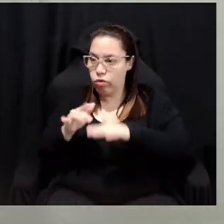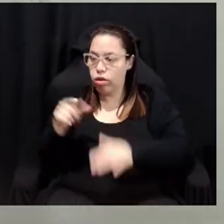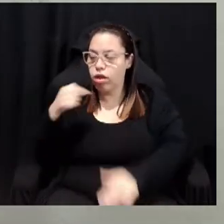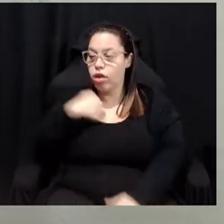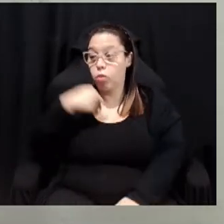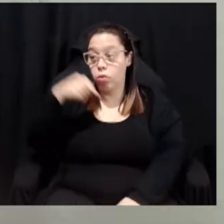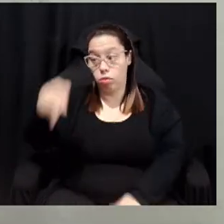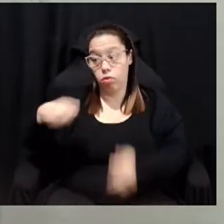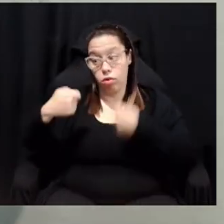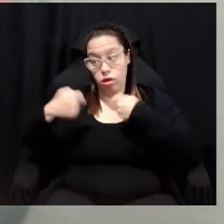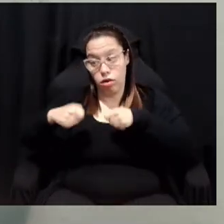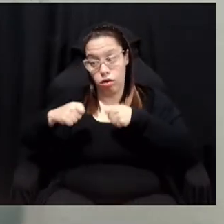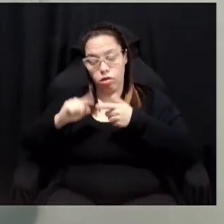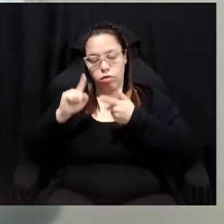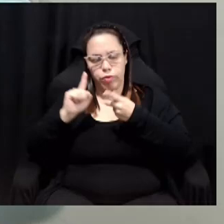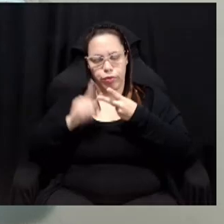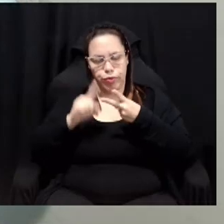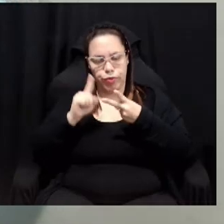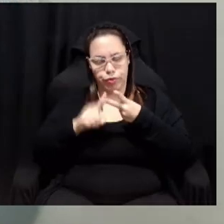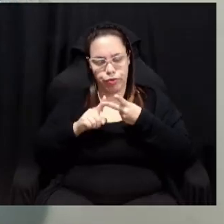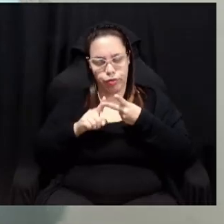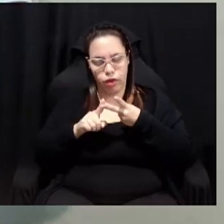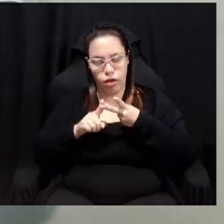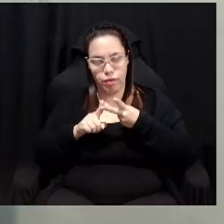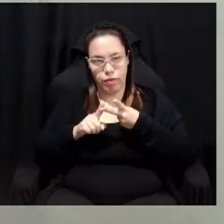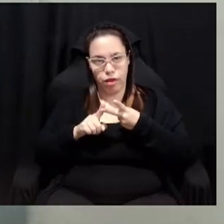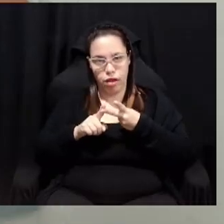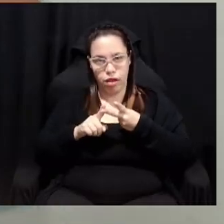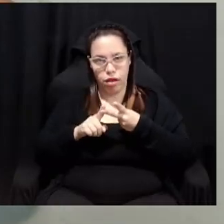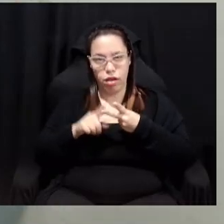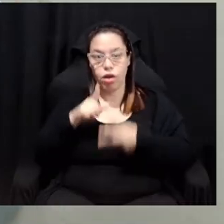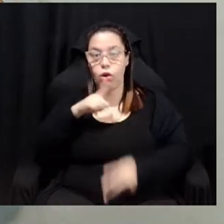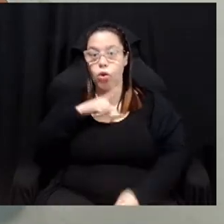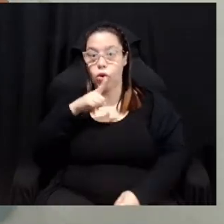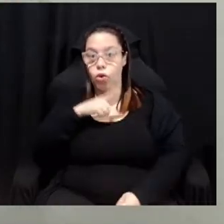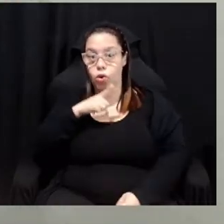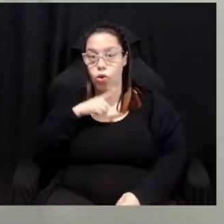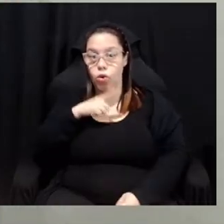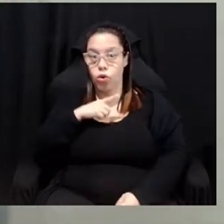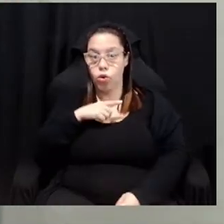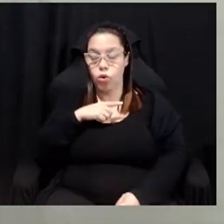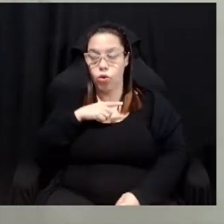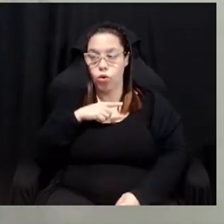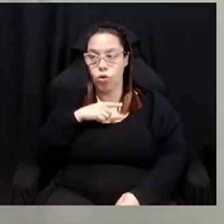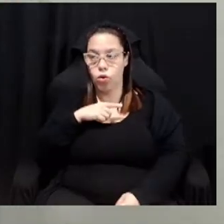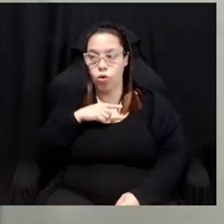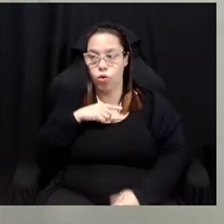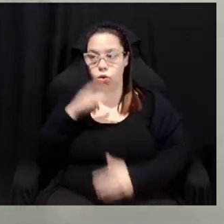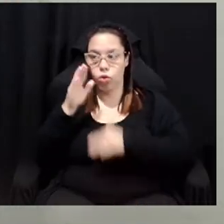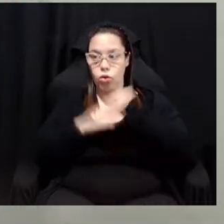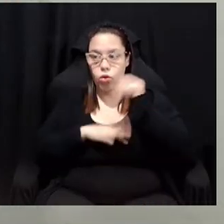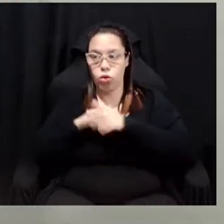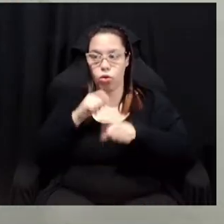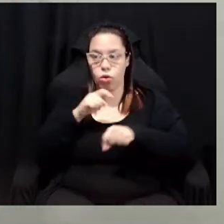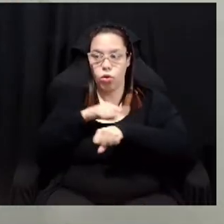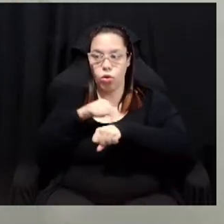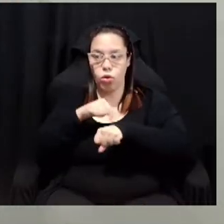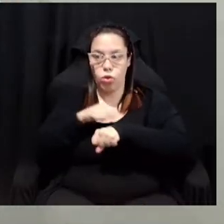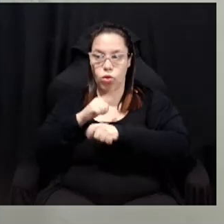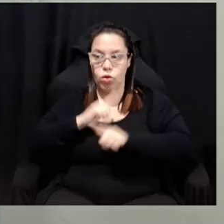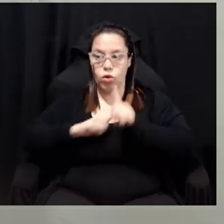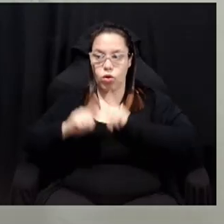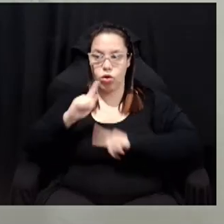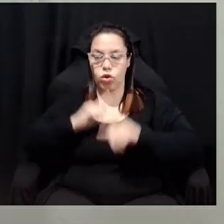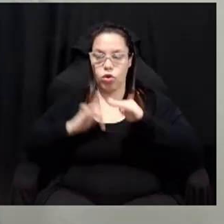em seguida, se eu tiver braço, né, que a gente fala, se eu tiver competência e tempo para fazer a gestão de outras plataformas,